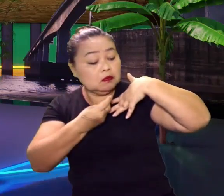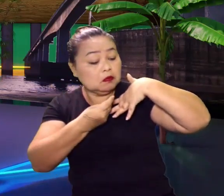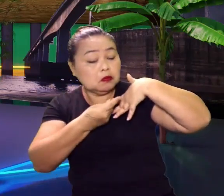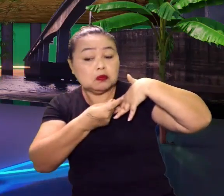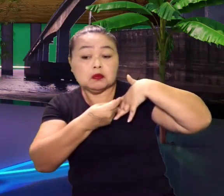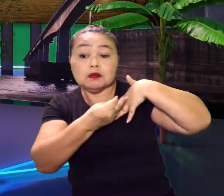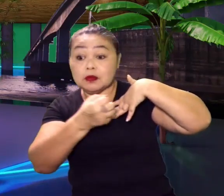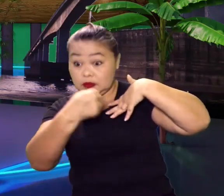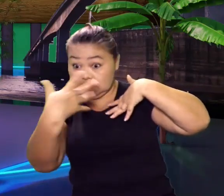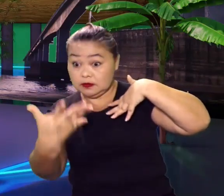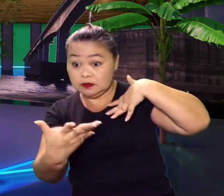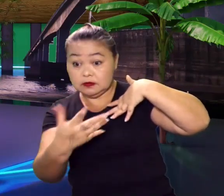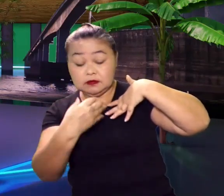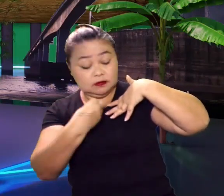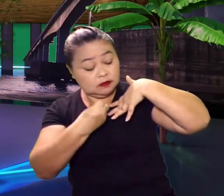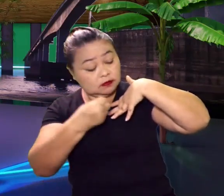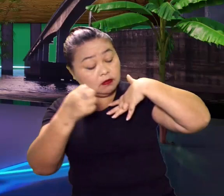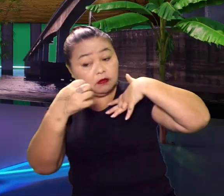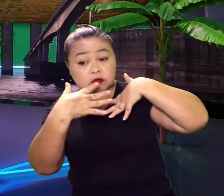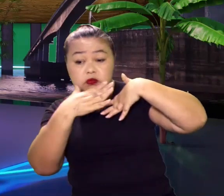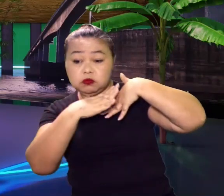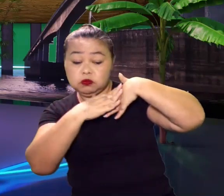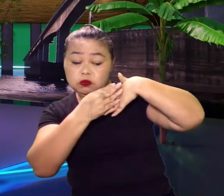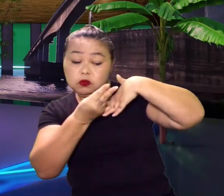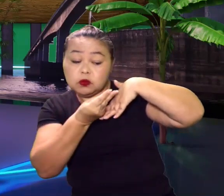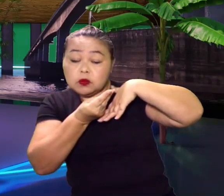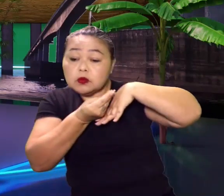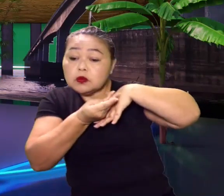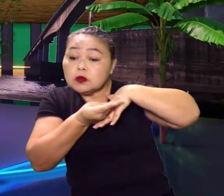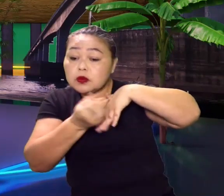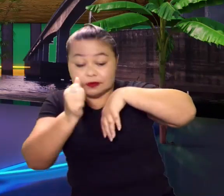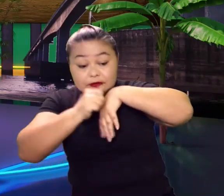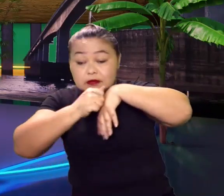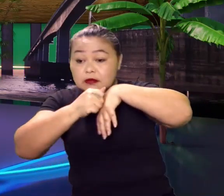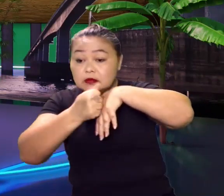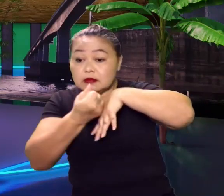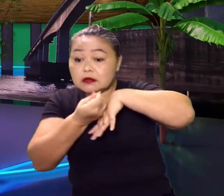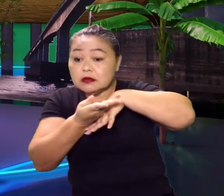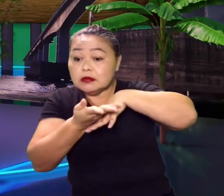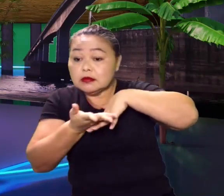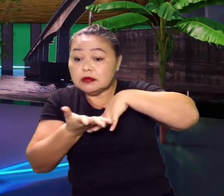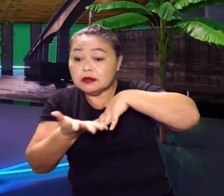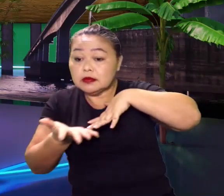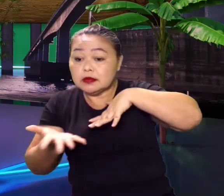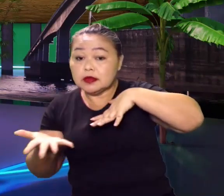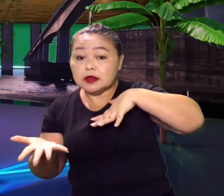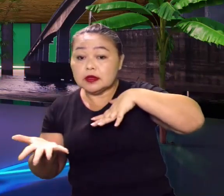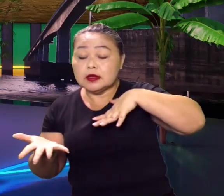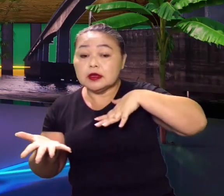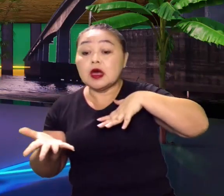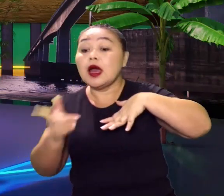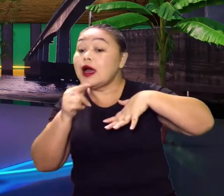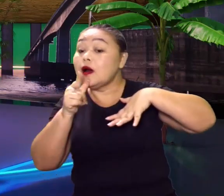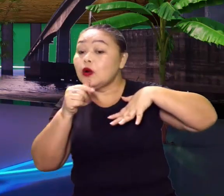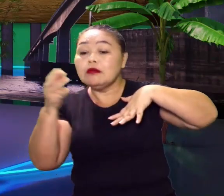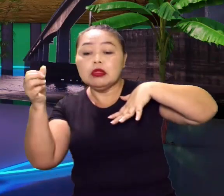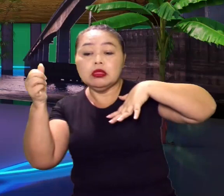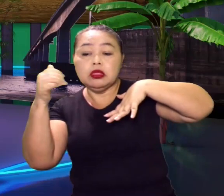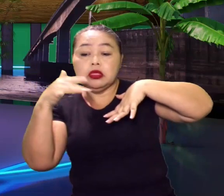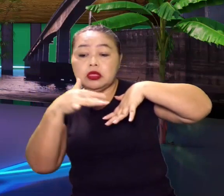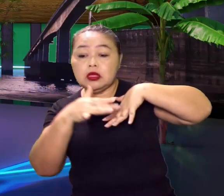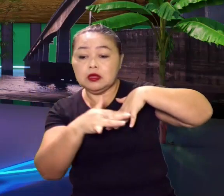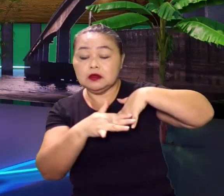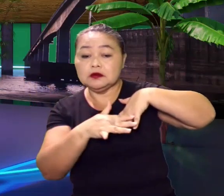fatores externos que influenciam na decomposição da rocha. Falei, professor, alguns, água, que é